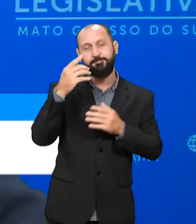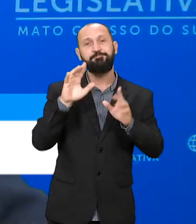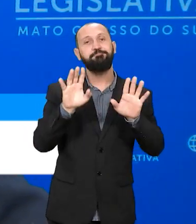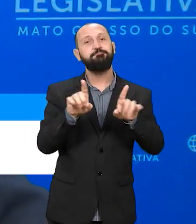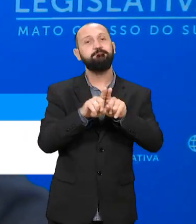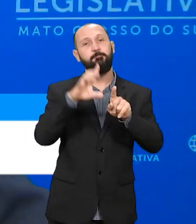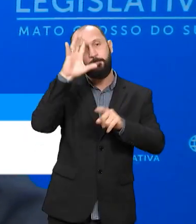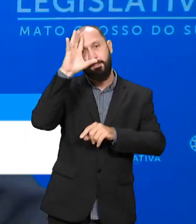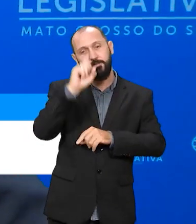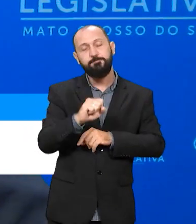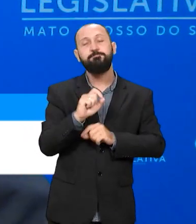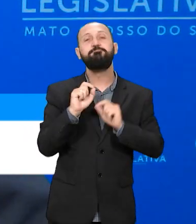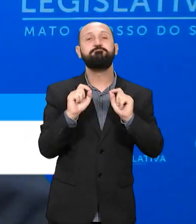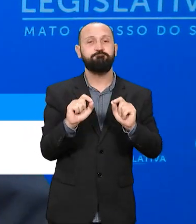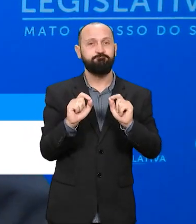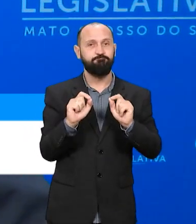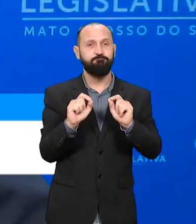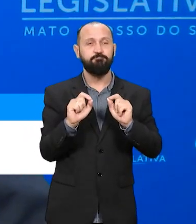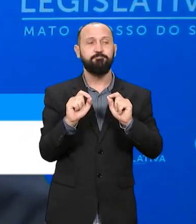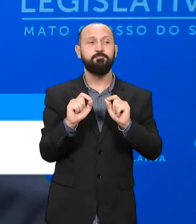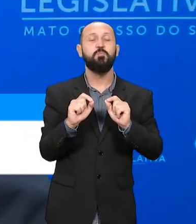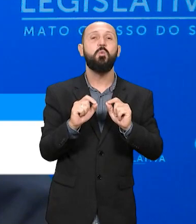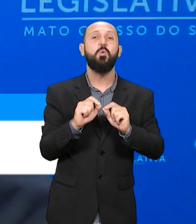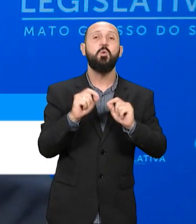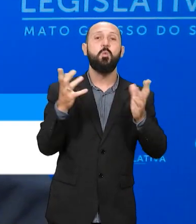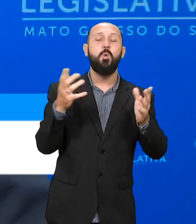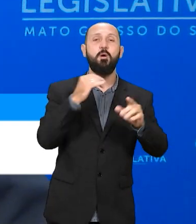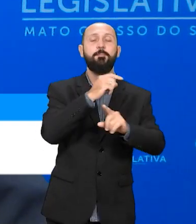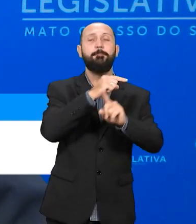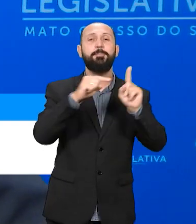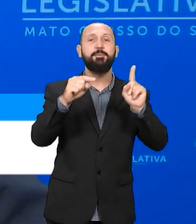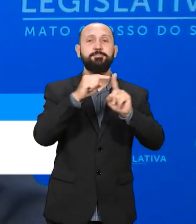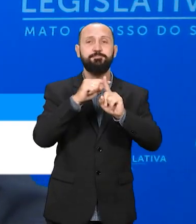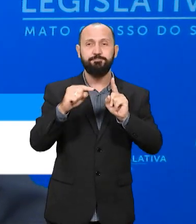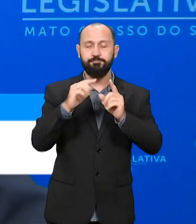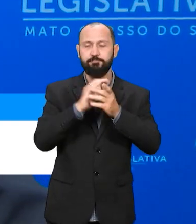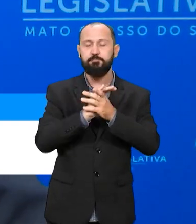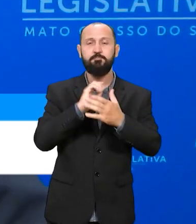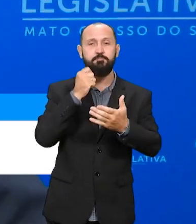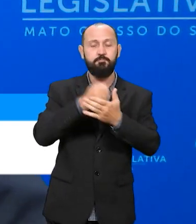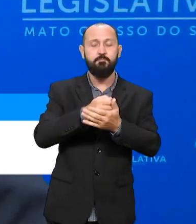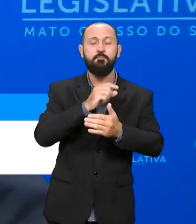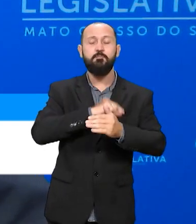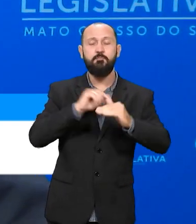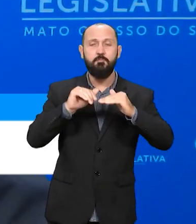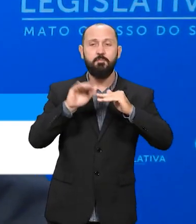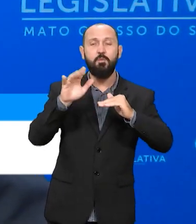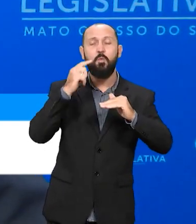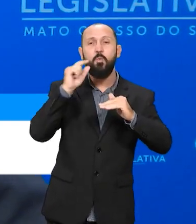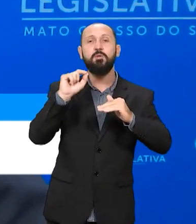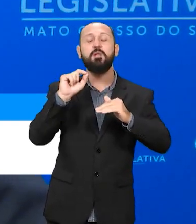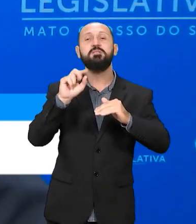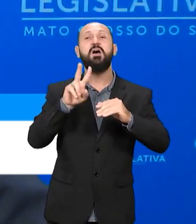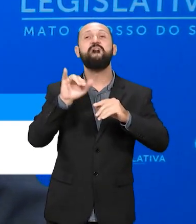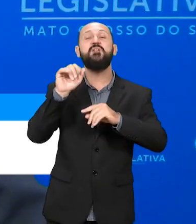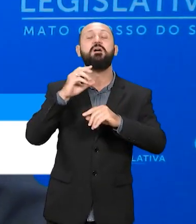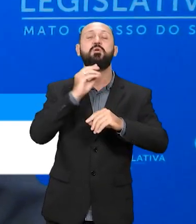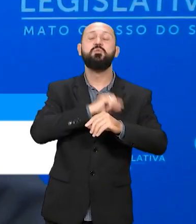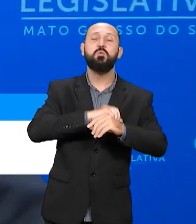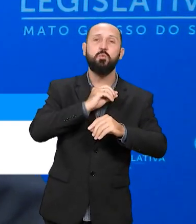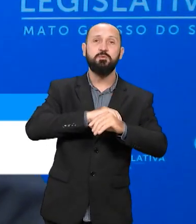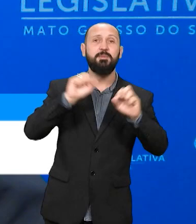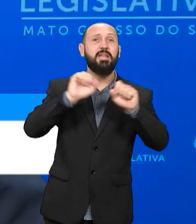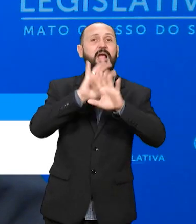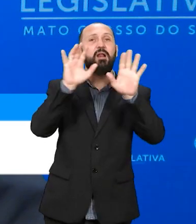horas E também definir claramente sobre qual parcela em si o vencimento básico Quais são as outras